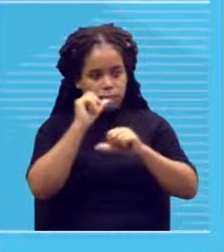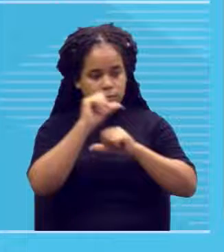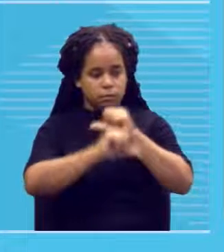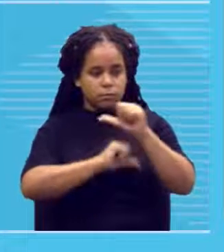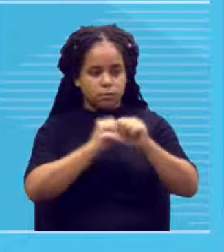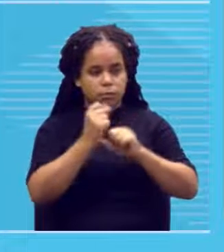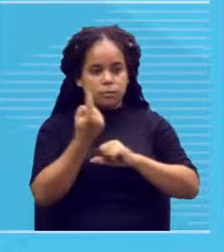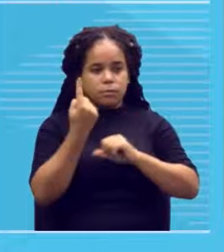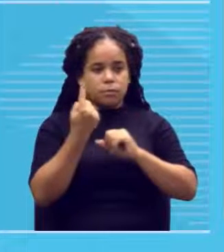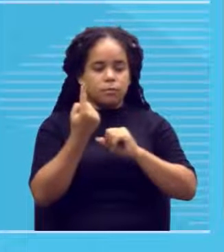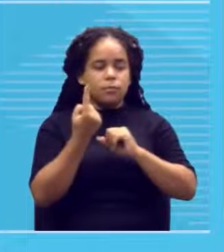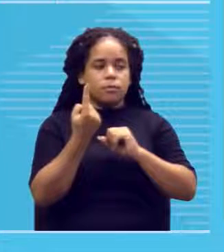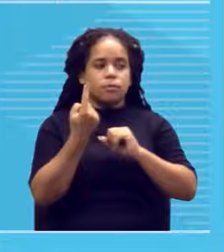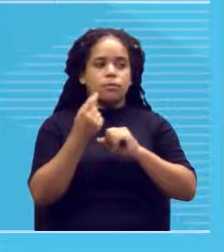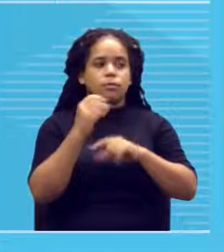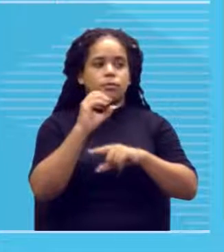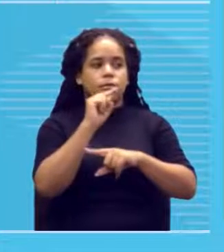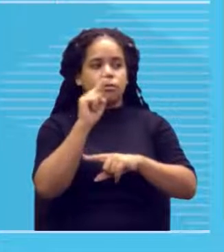uma casa